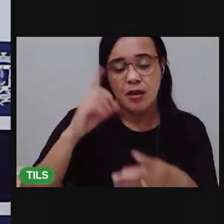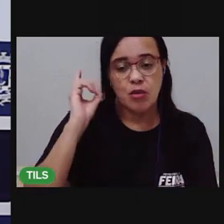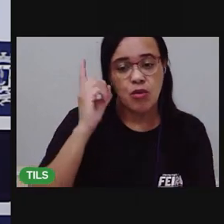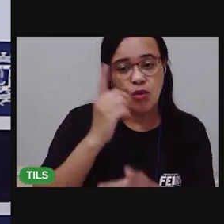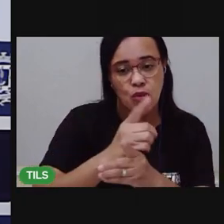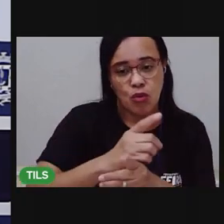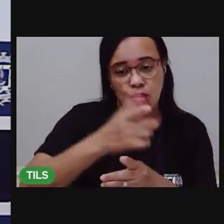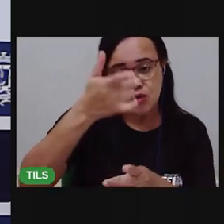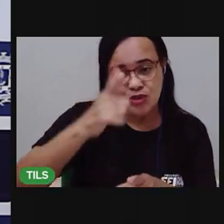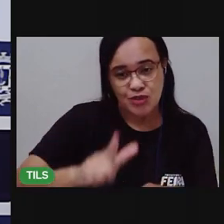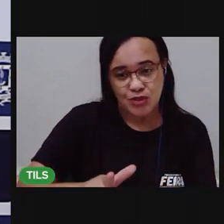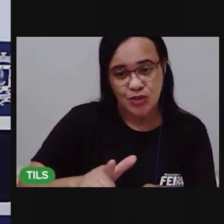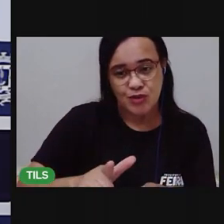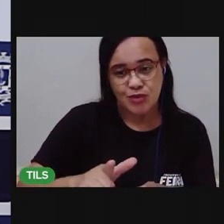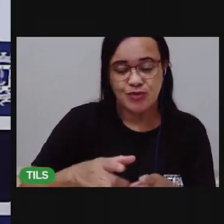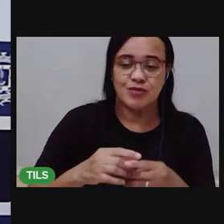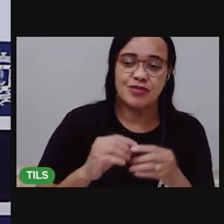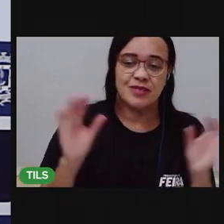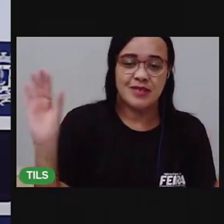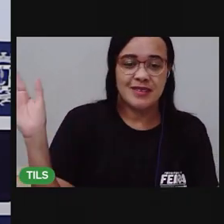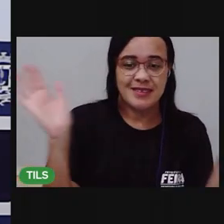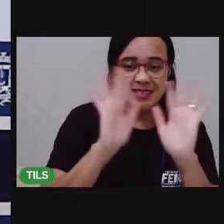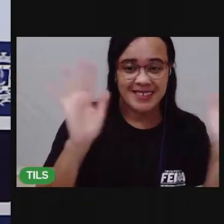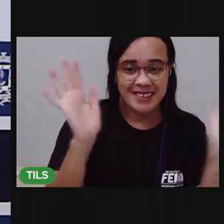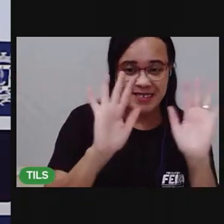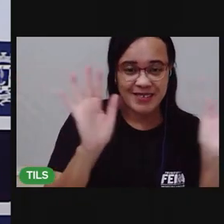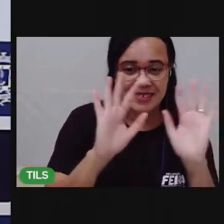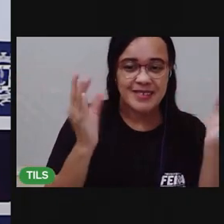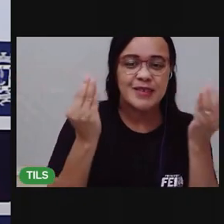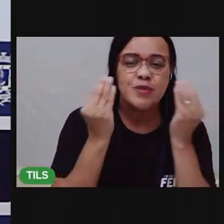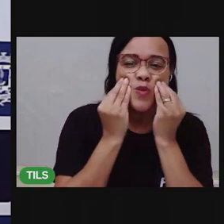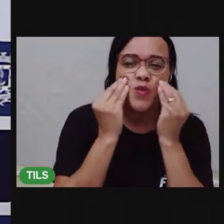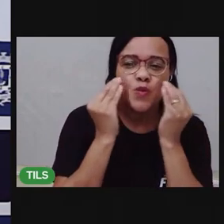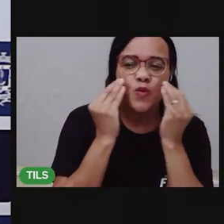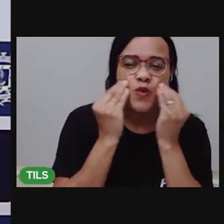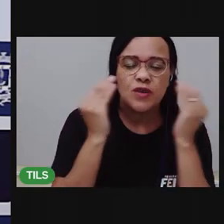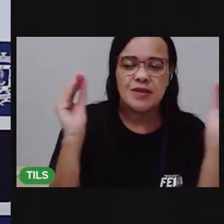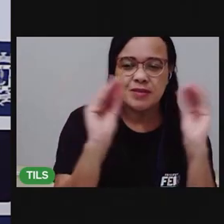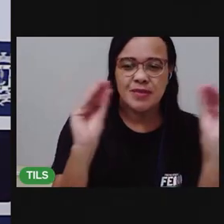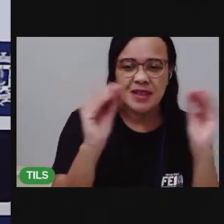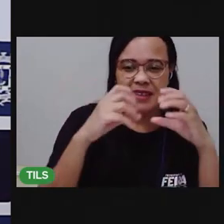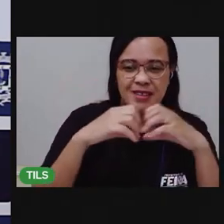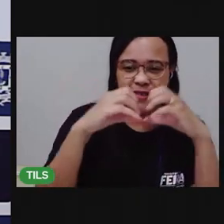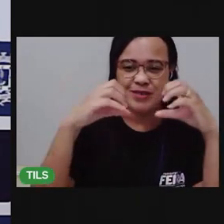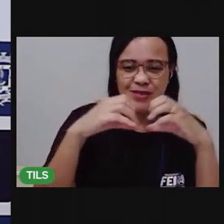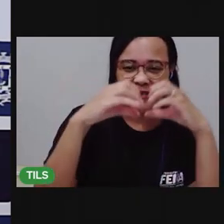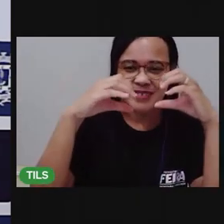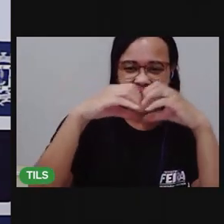encontro, tá bom? Tchau, tchau! Beijo grande no coração!